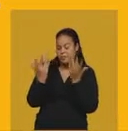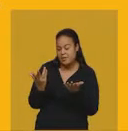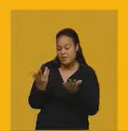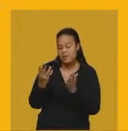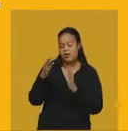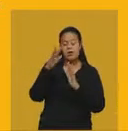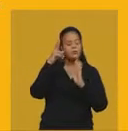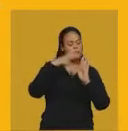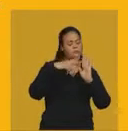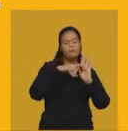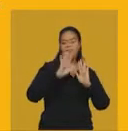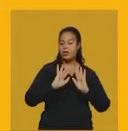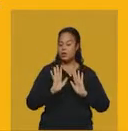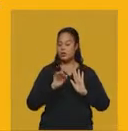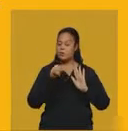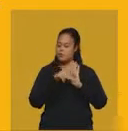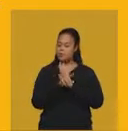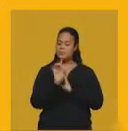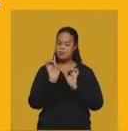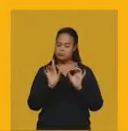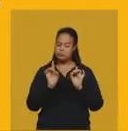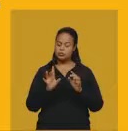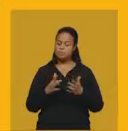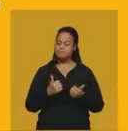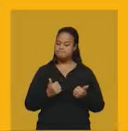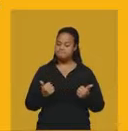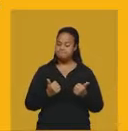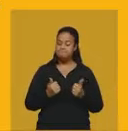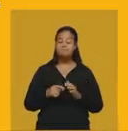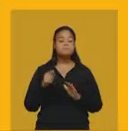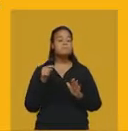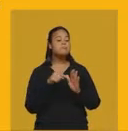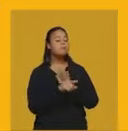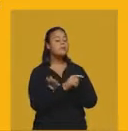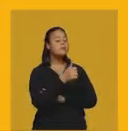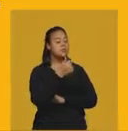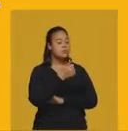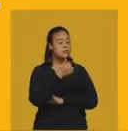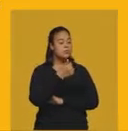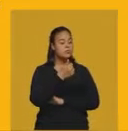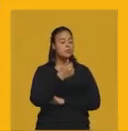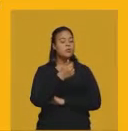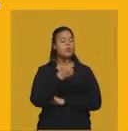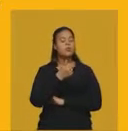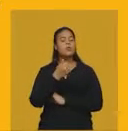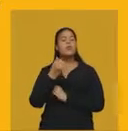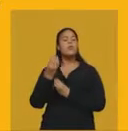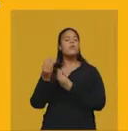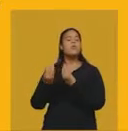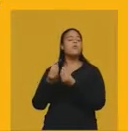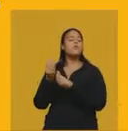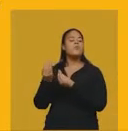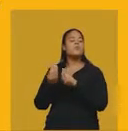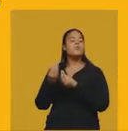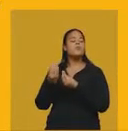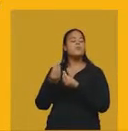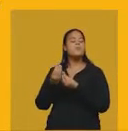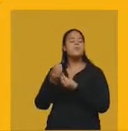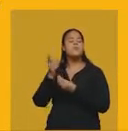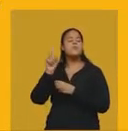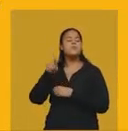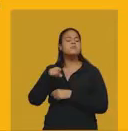para as perguntas, tudo bem? Primeiro, qual é a finalidade da resenha